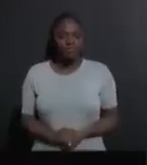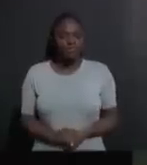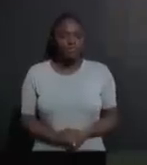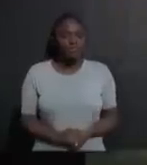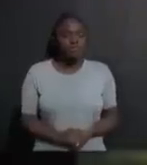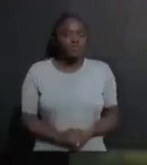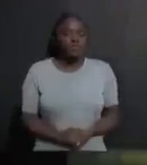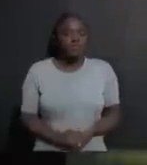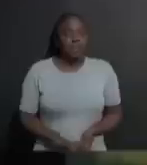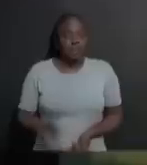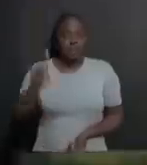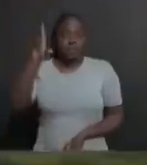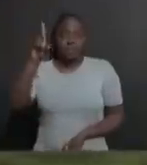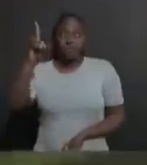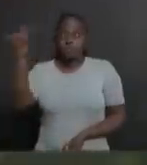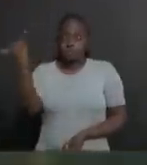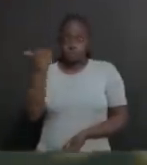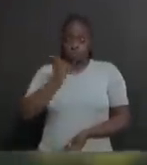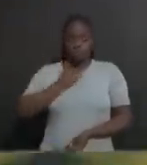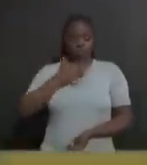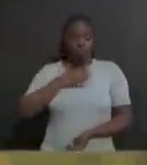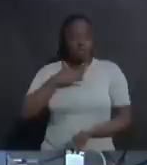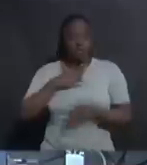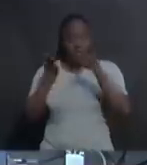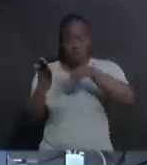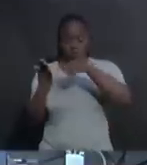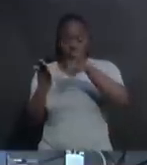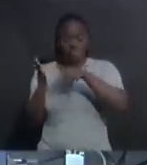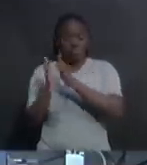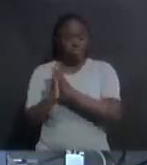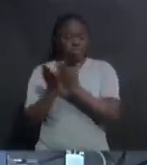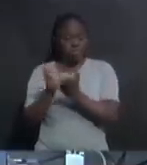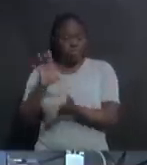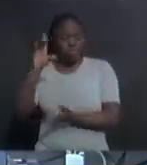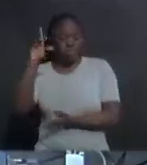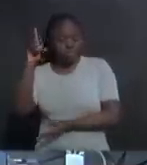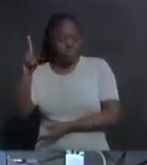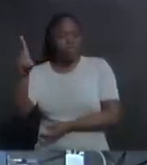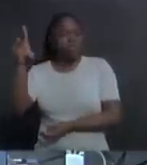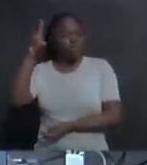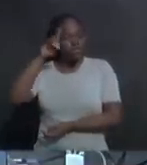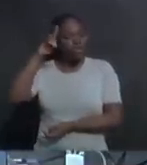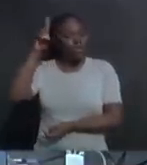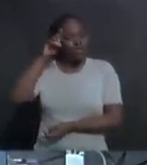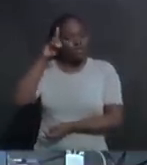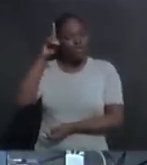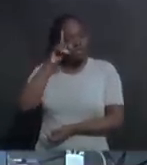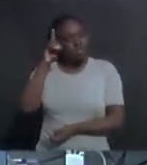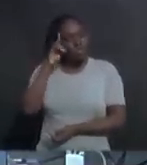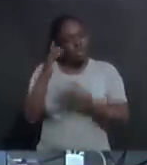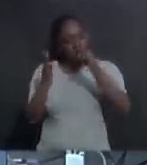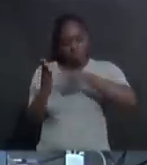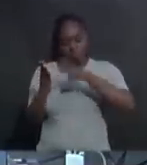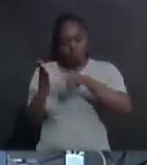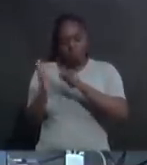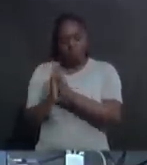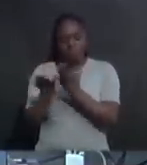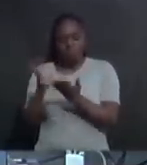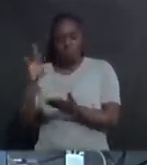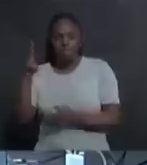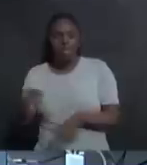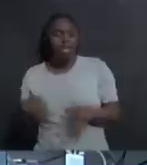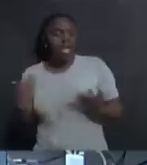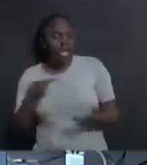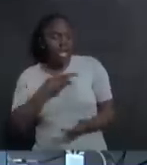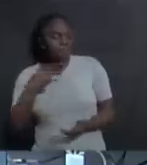Quantas vezes Deus falou coisas comigo lendo a Bíblia, lendo a minha Bíblia, todo dia você vai lá e lê a Bíblia. Pastor, se eu não sou pastor, eu